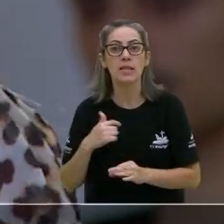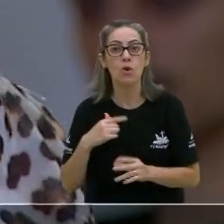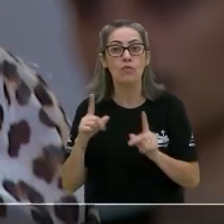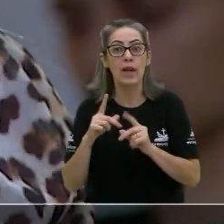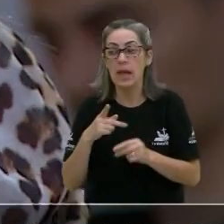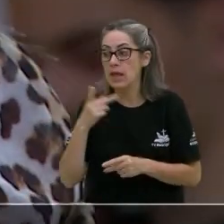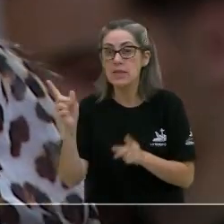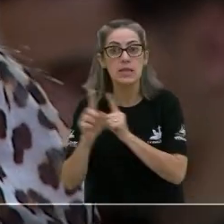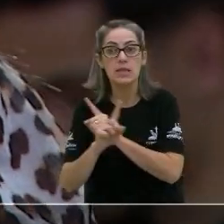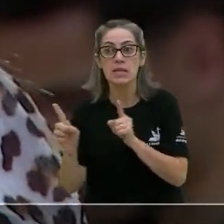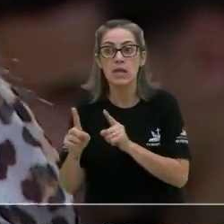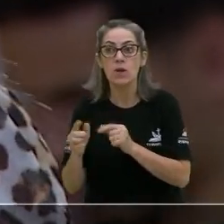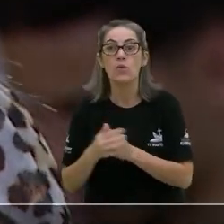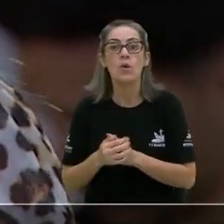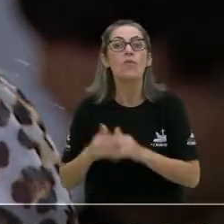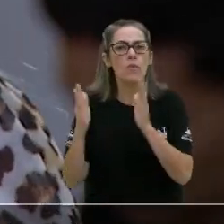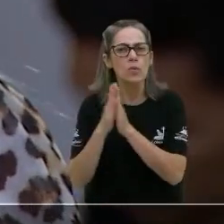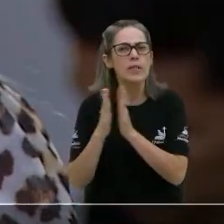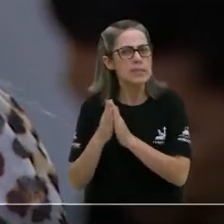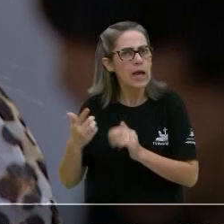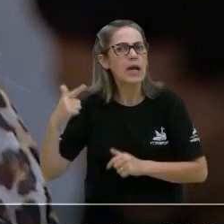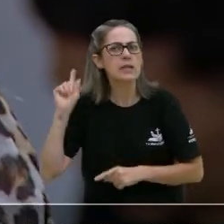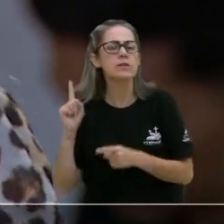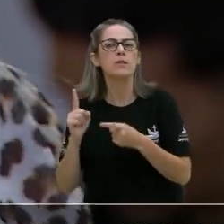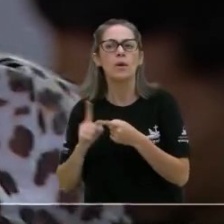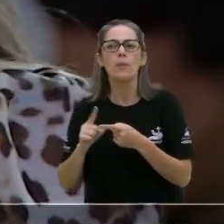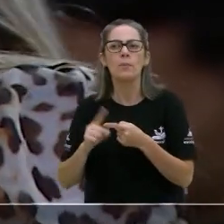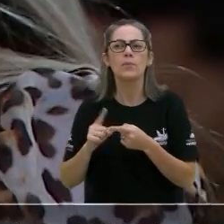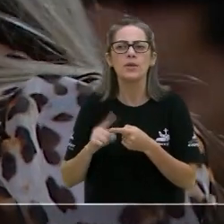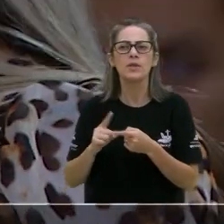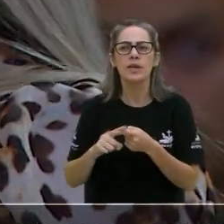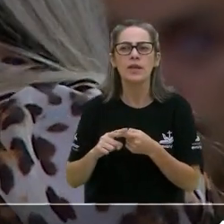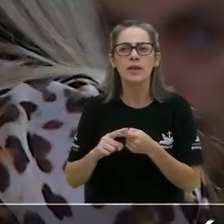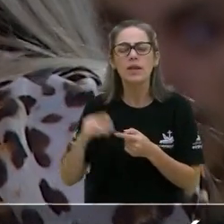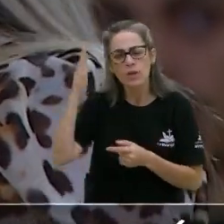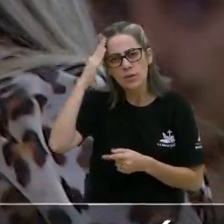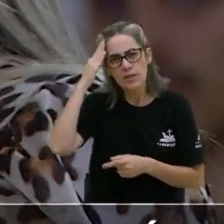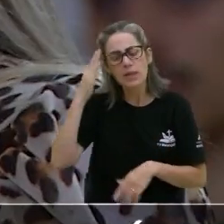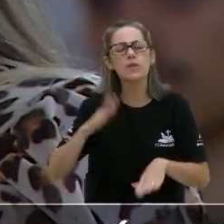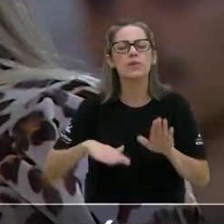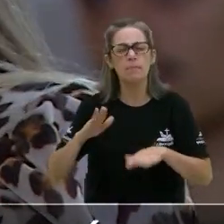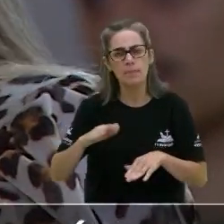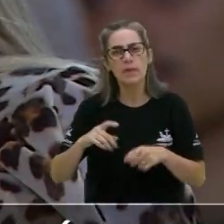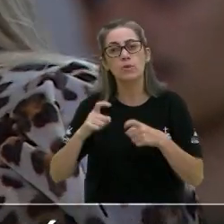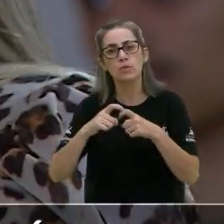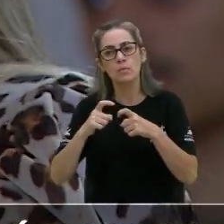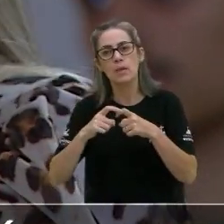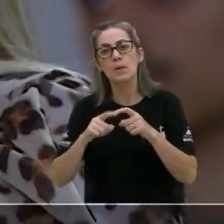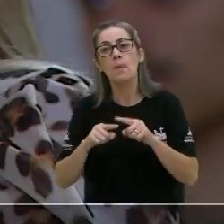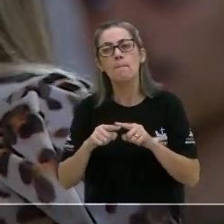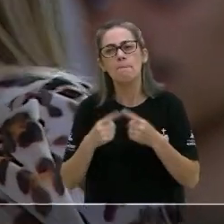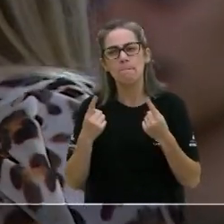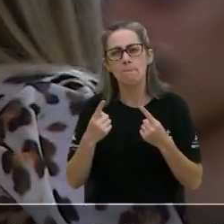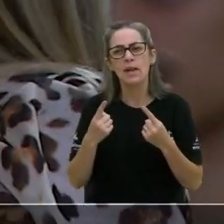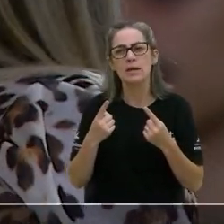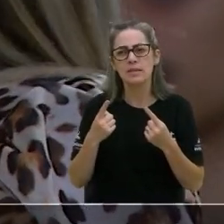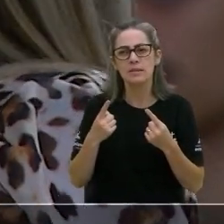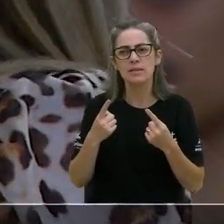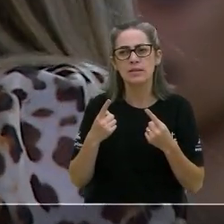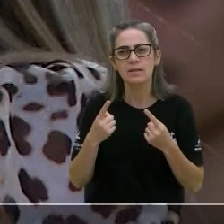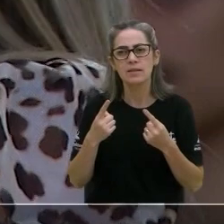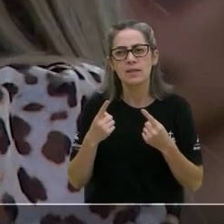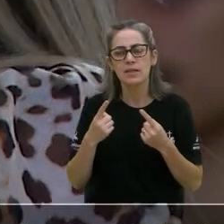levantei, sentei, vamos rezar, porque eu sei que eu dependo dos médicos, mas que eles seriam